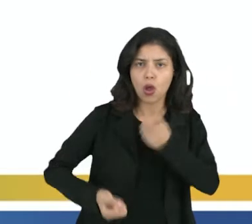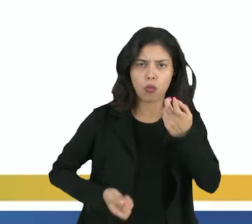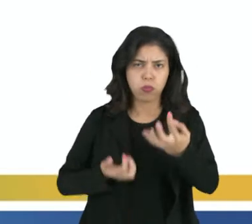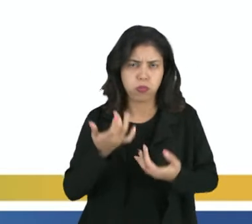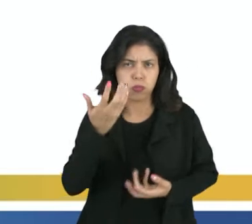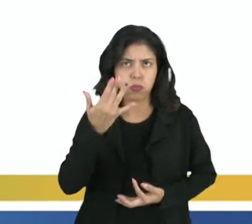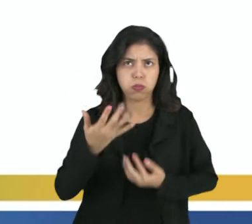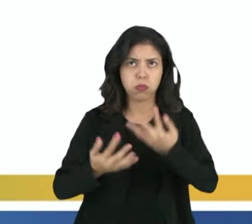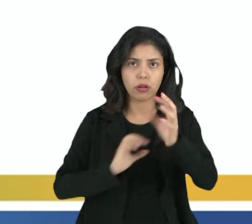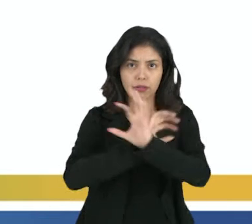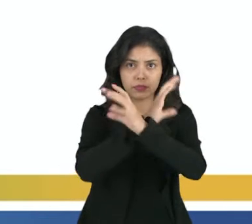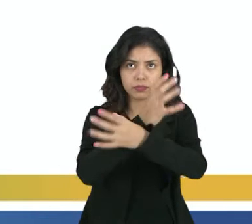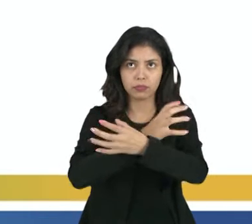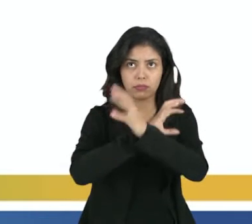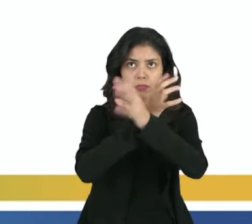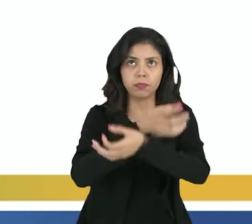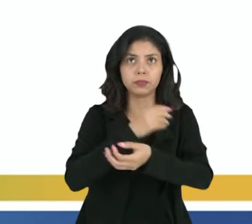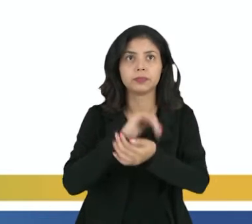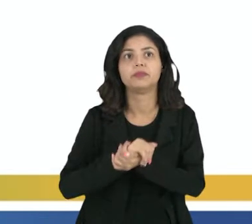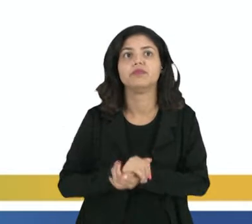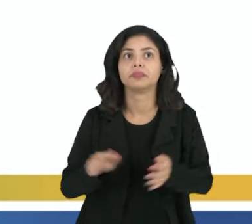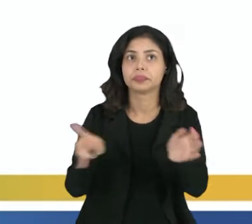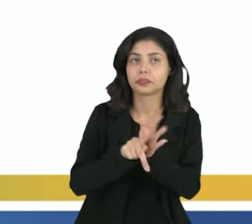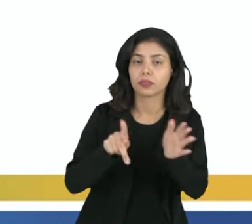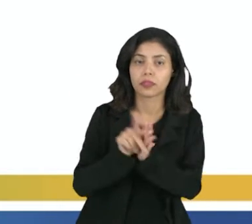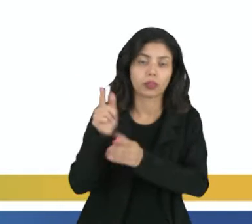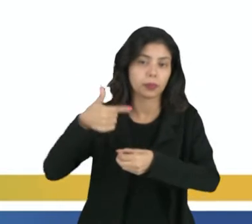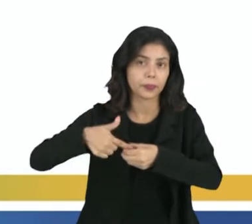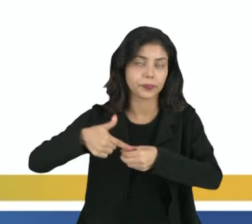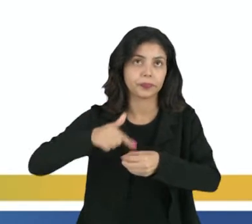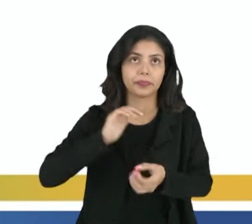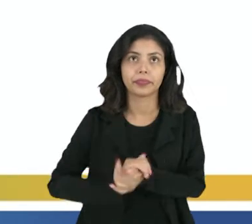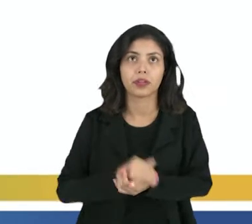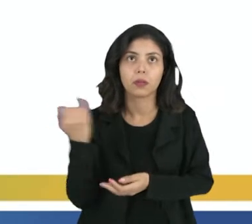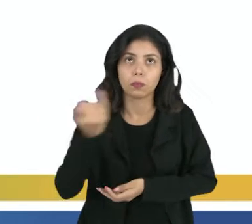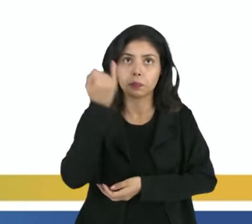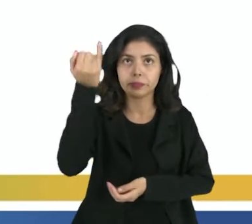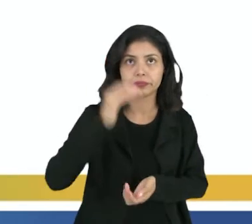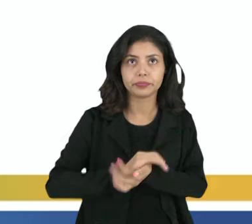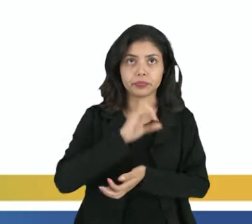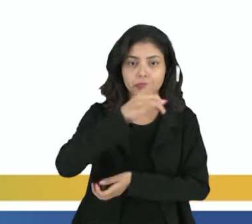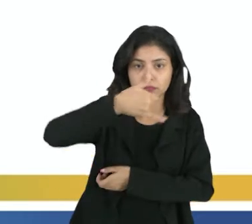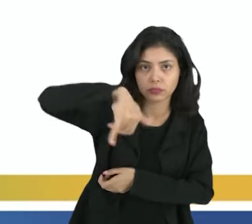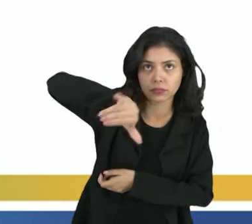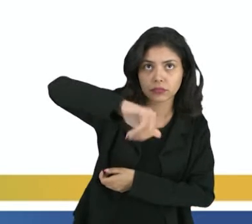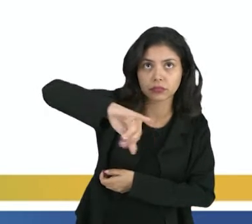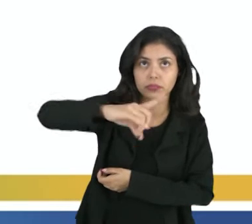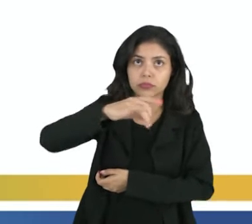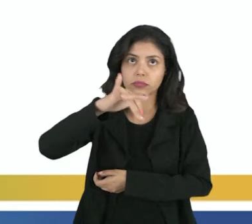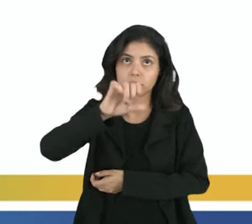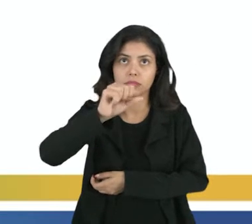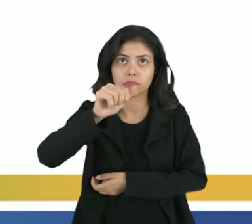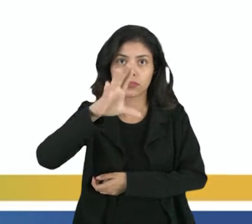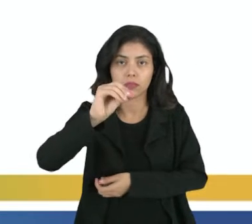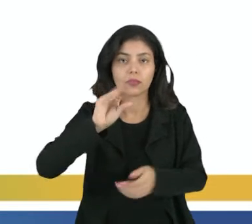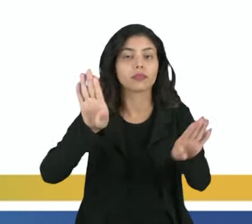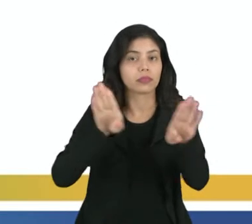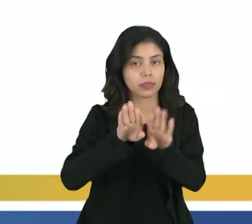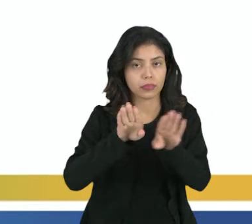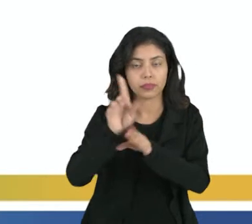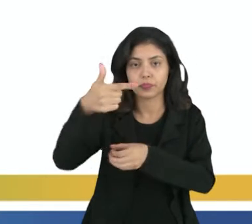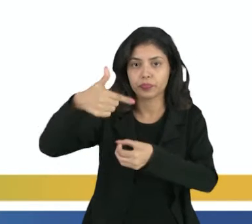queima dos combustíveis fósseis como os derivados de petróleo principalmente óleo diesel e a gasolina